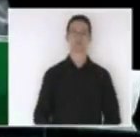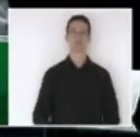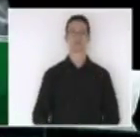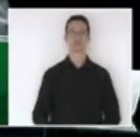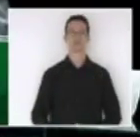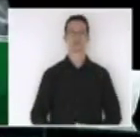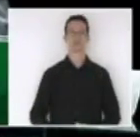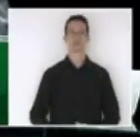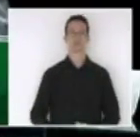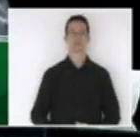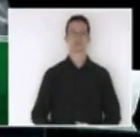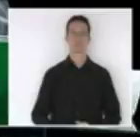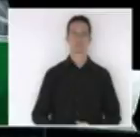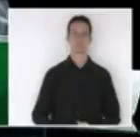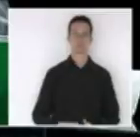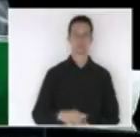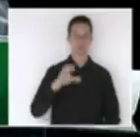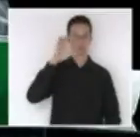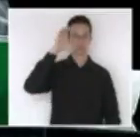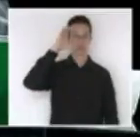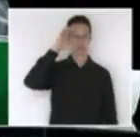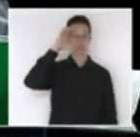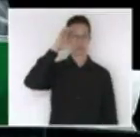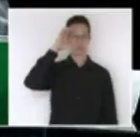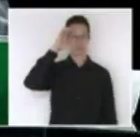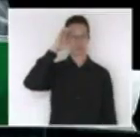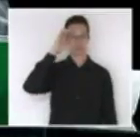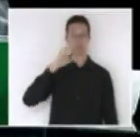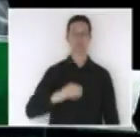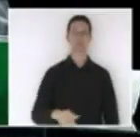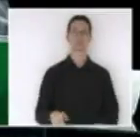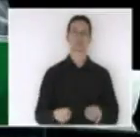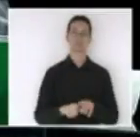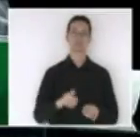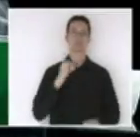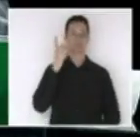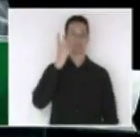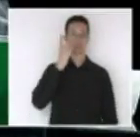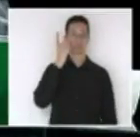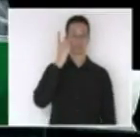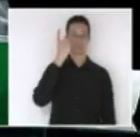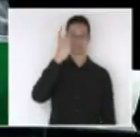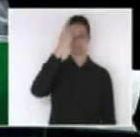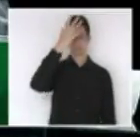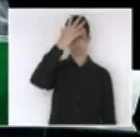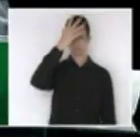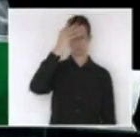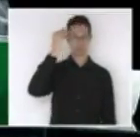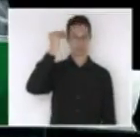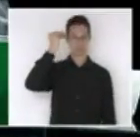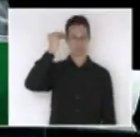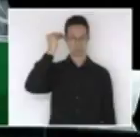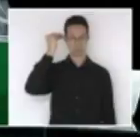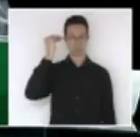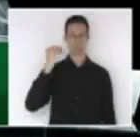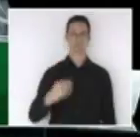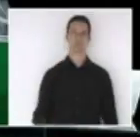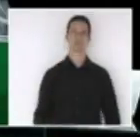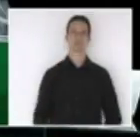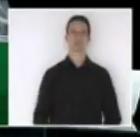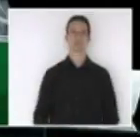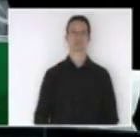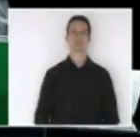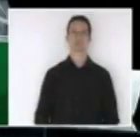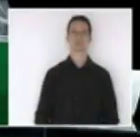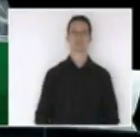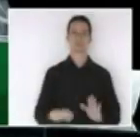PSB, Fernando Coruja, PMDB e a senhora deputada Luciana Caminati, pelo Partido dos Trabalhadores.